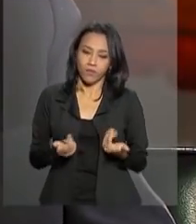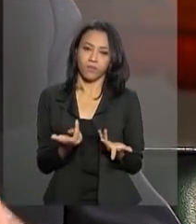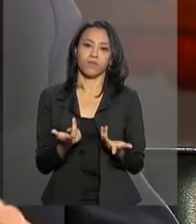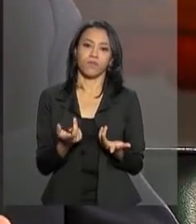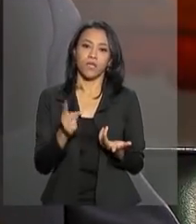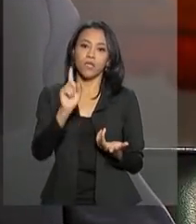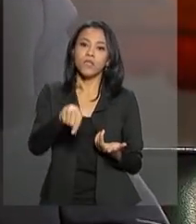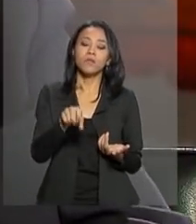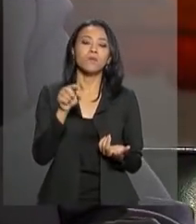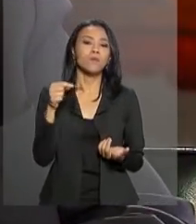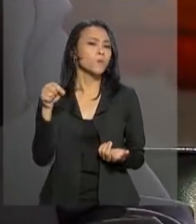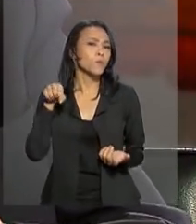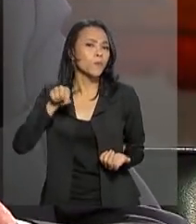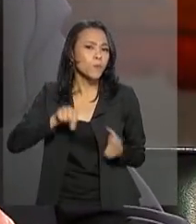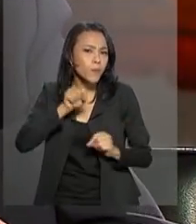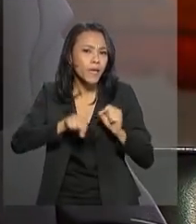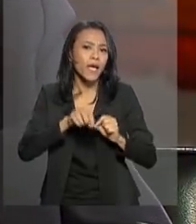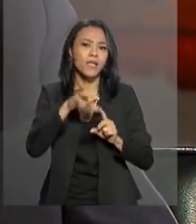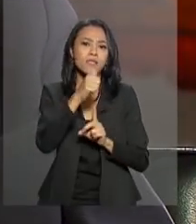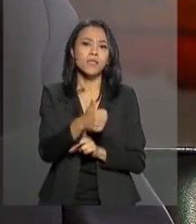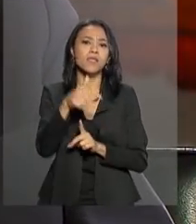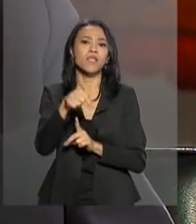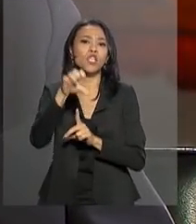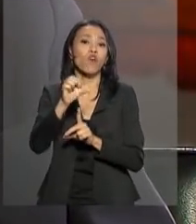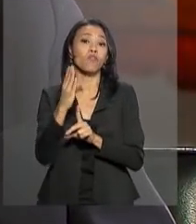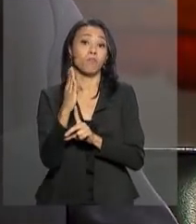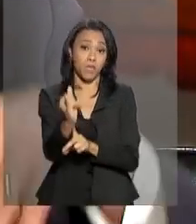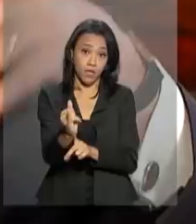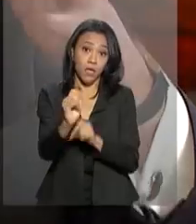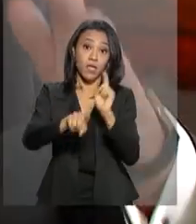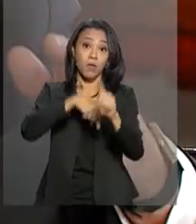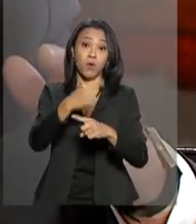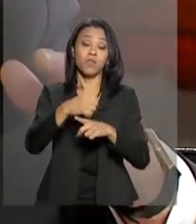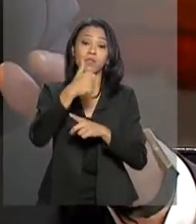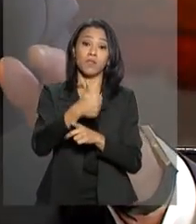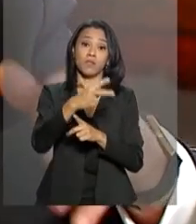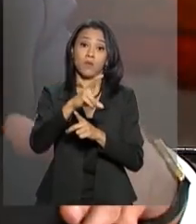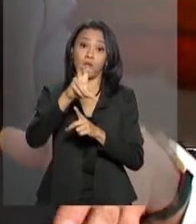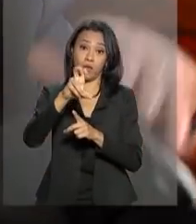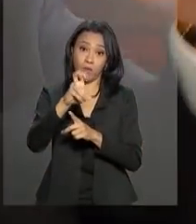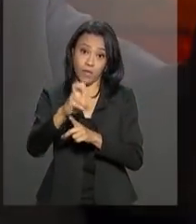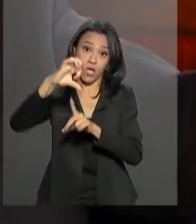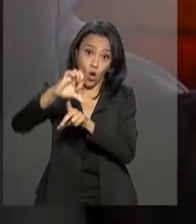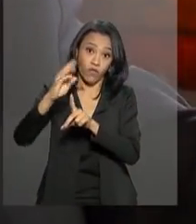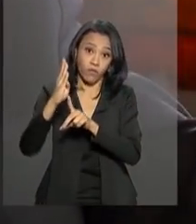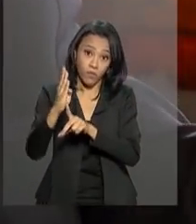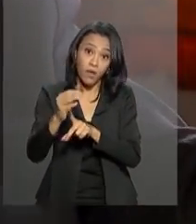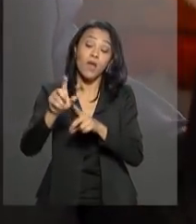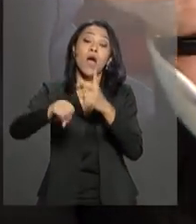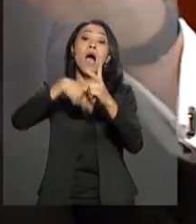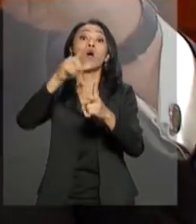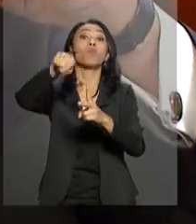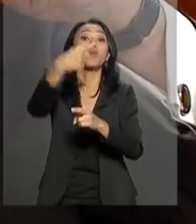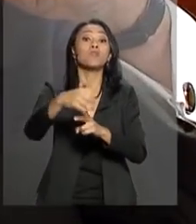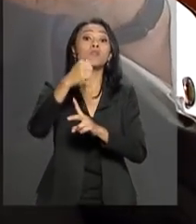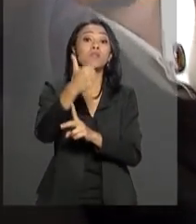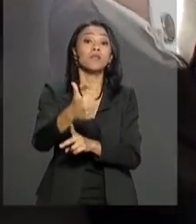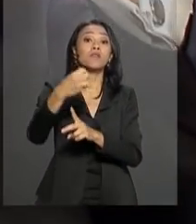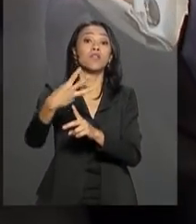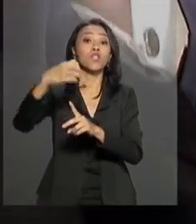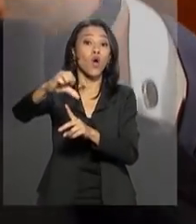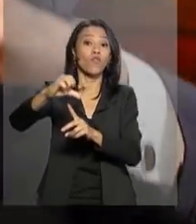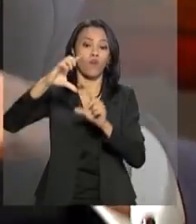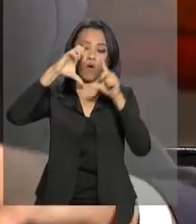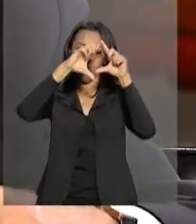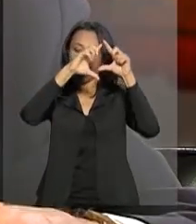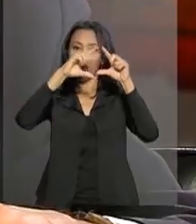públicos, inicialmente, era de 179 bilhões, depois 159 bilhões e agora para o ano que vem 139 bilhões. Ou